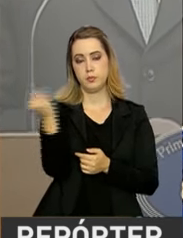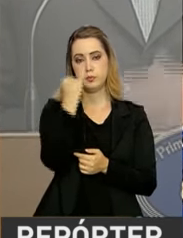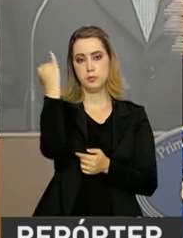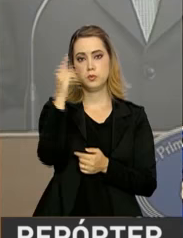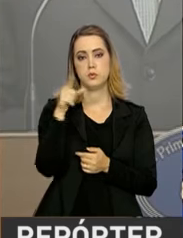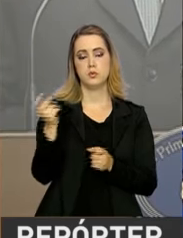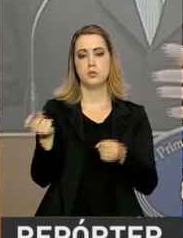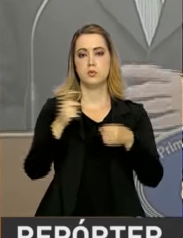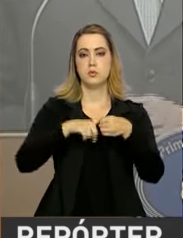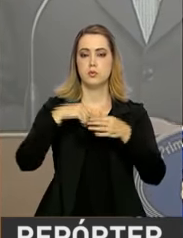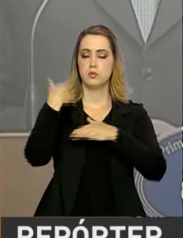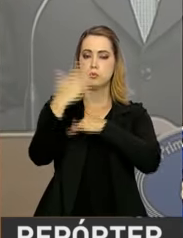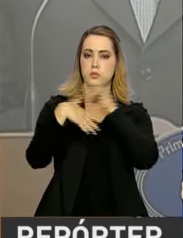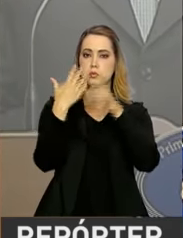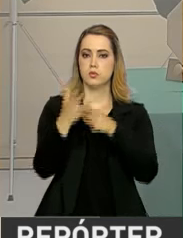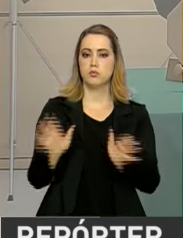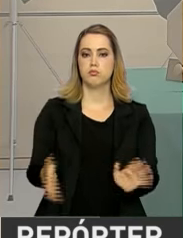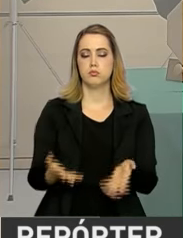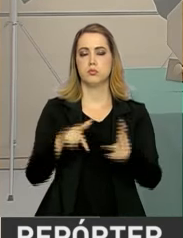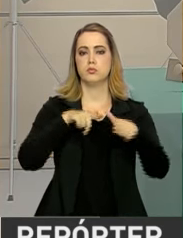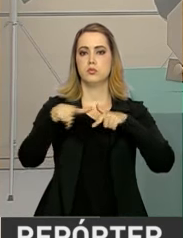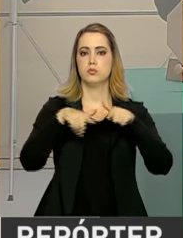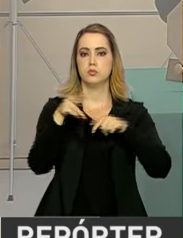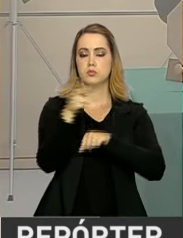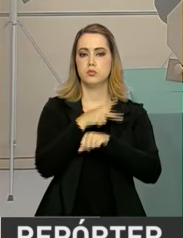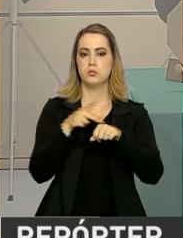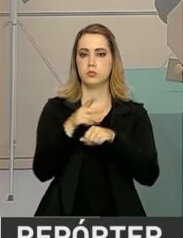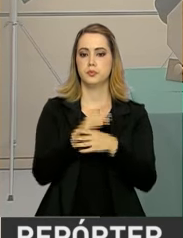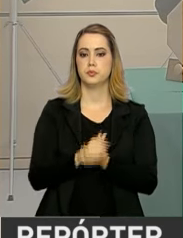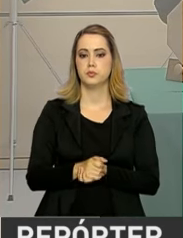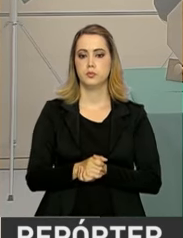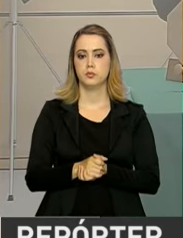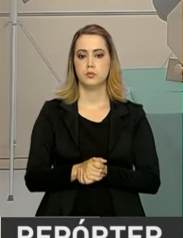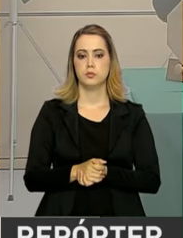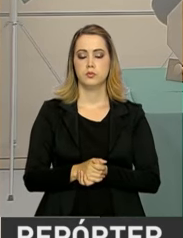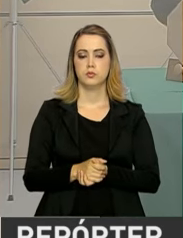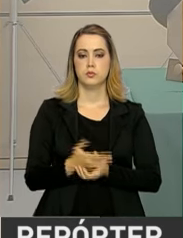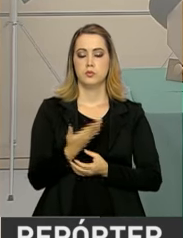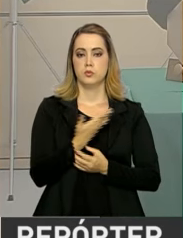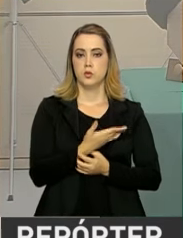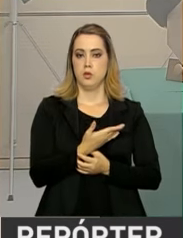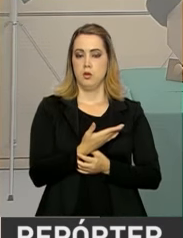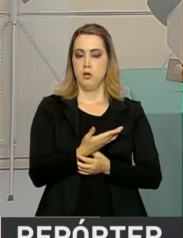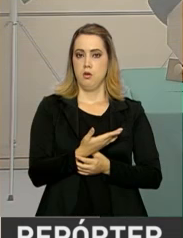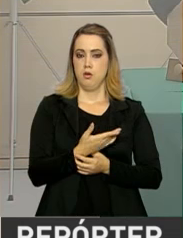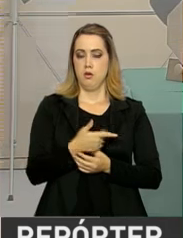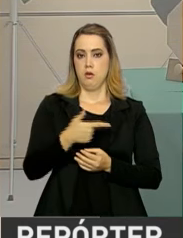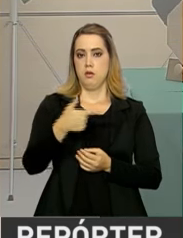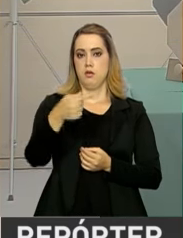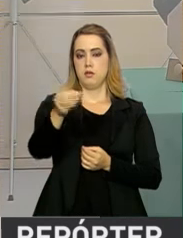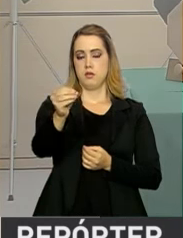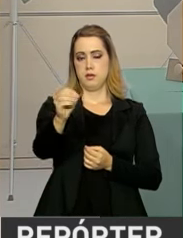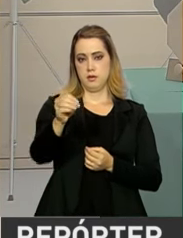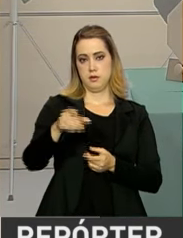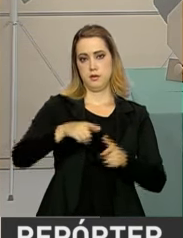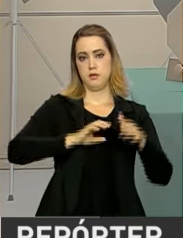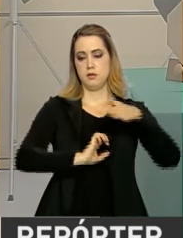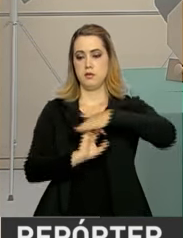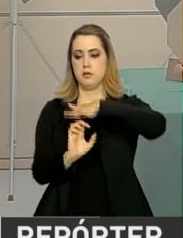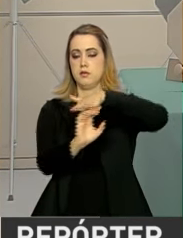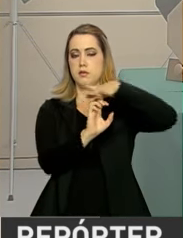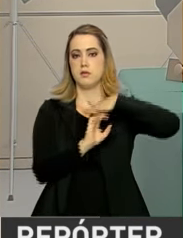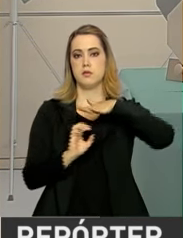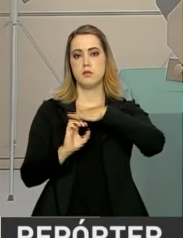e gerar empregos no país comentamos que o senhor primeiro-ministro que são quase 700 empresas japonesas